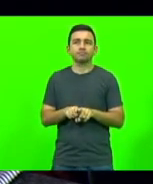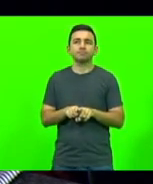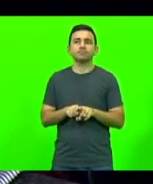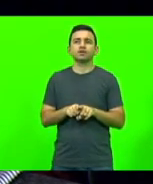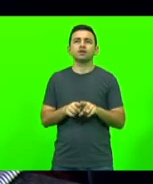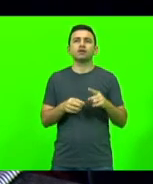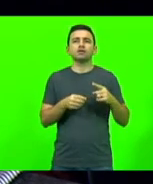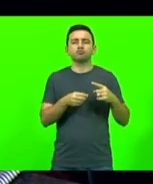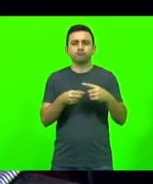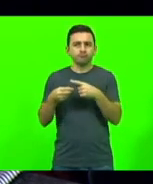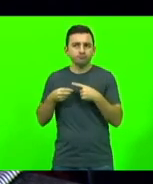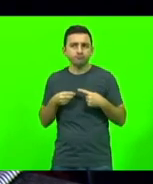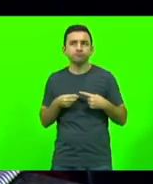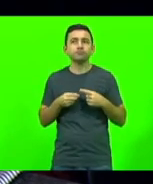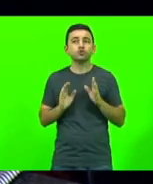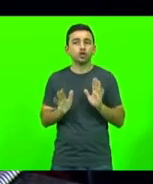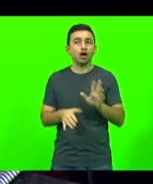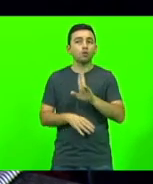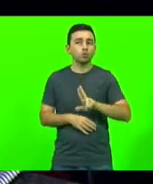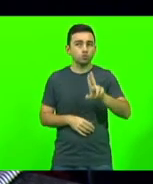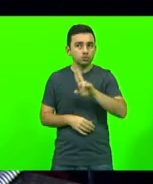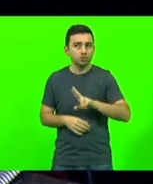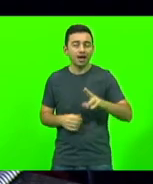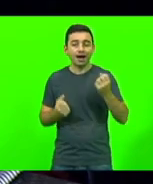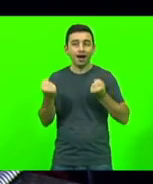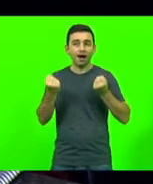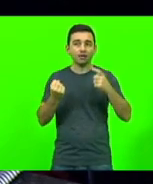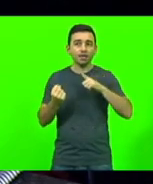já utilizando carros-pipa.